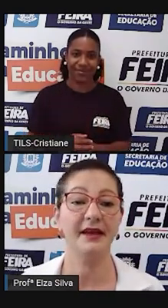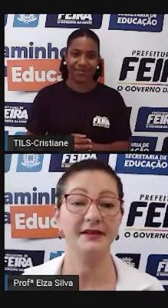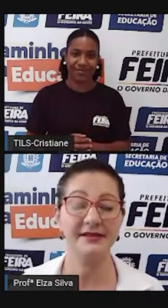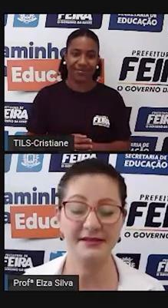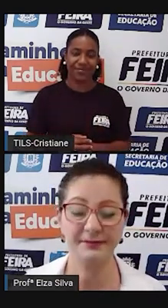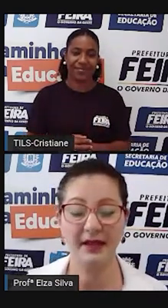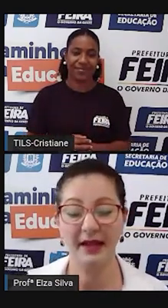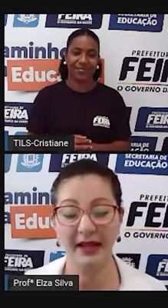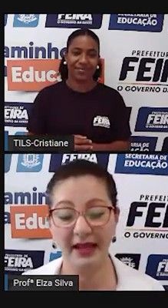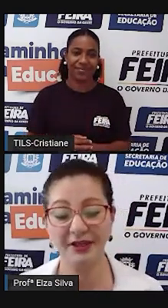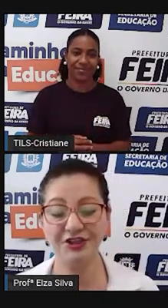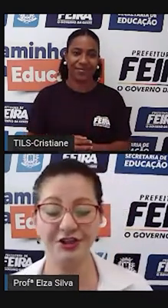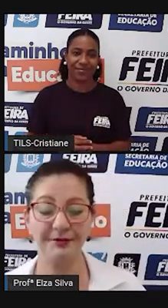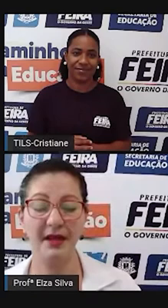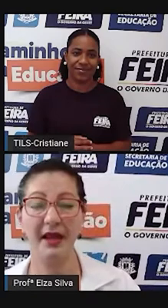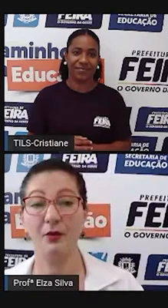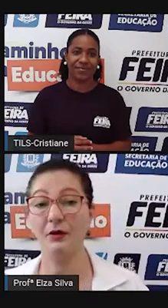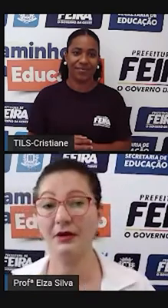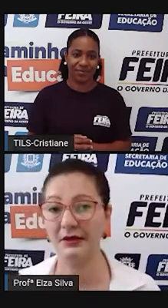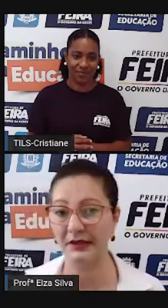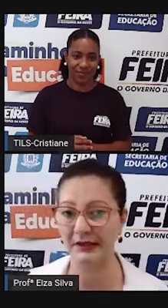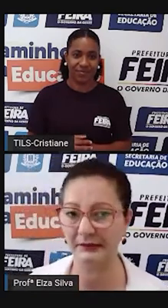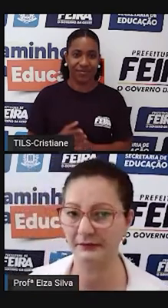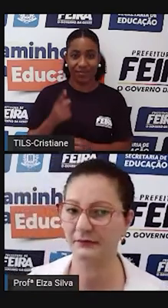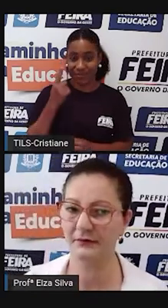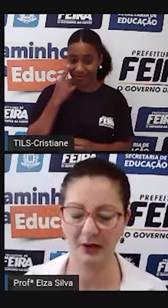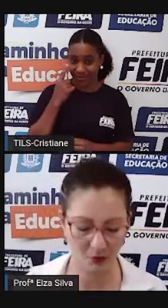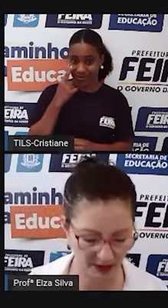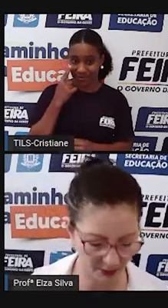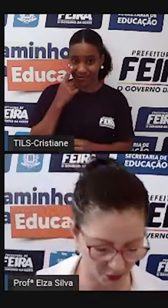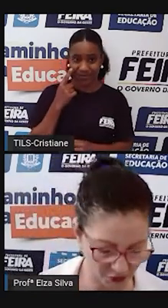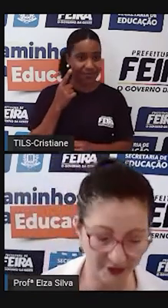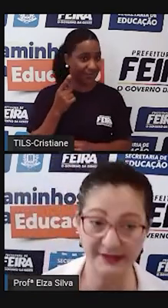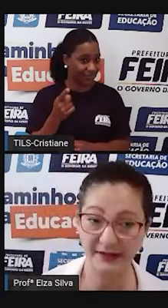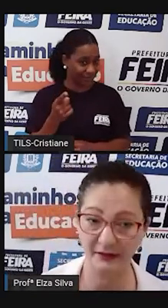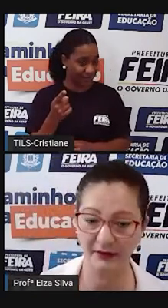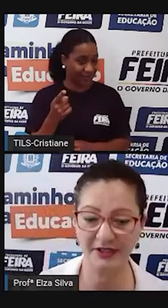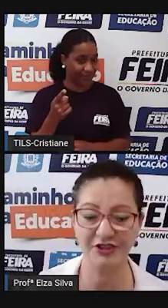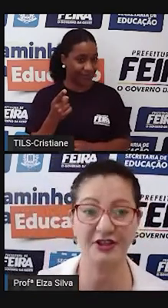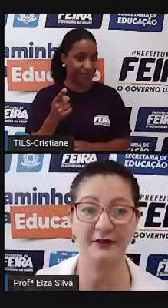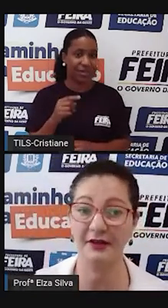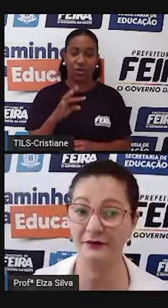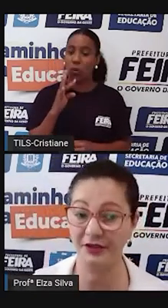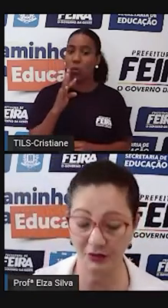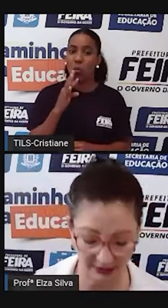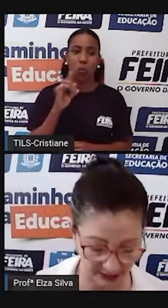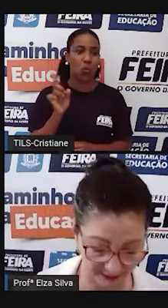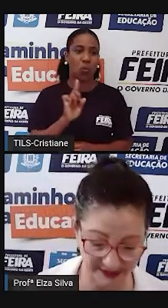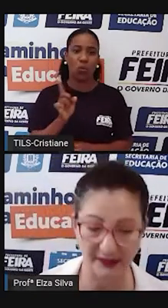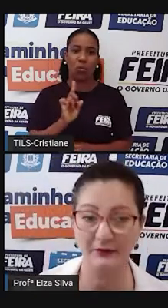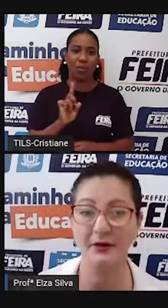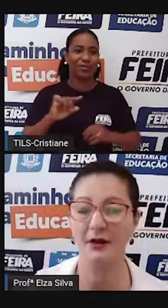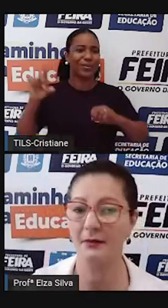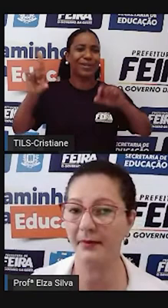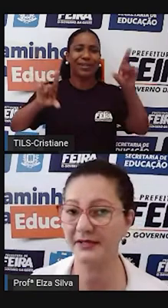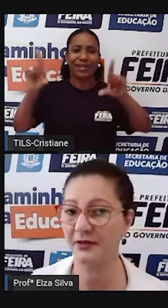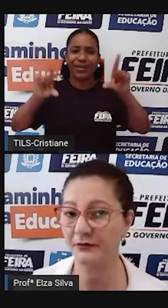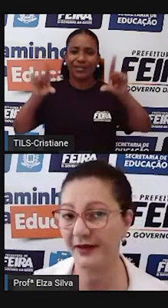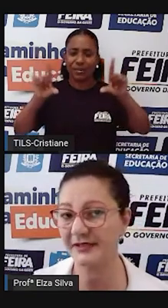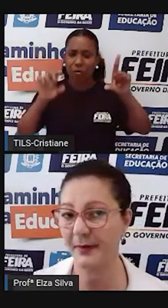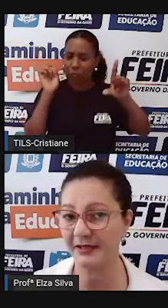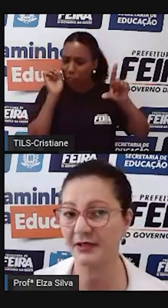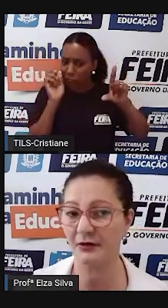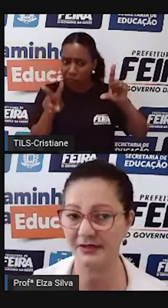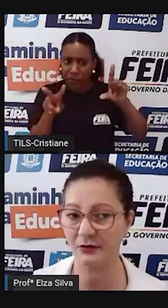Number 6, este é o curling, não é nosso conhecido, né? A gente já deve ter visto na televisão, mas